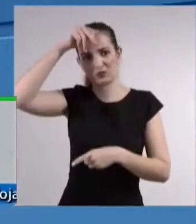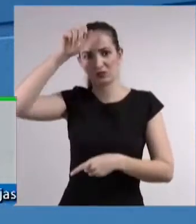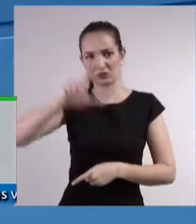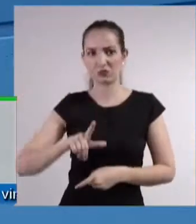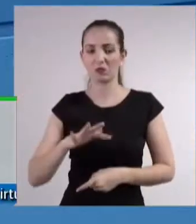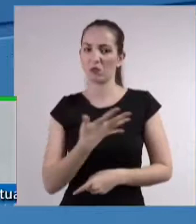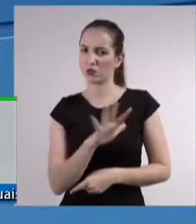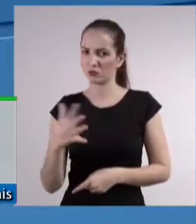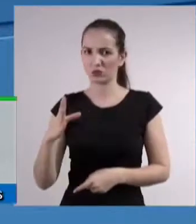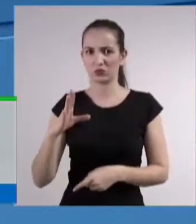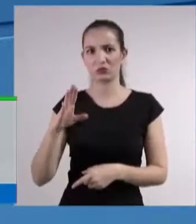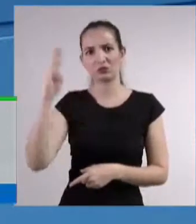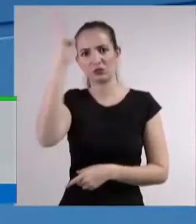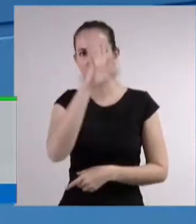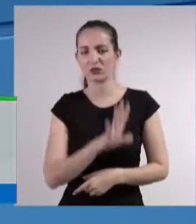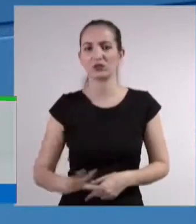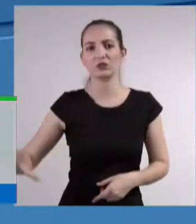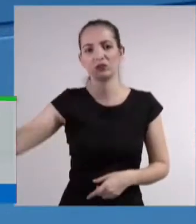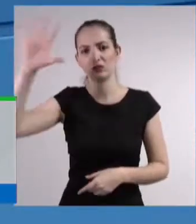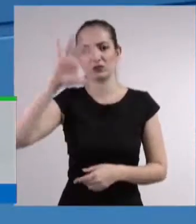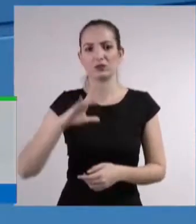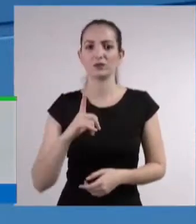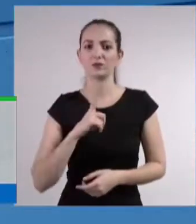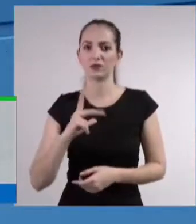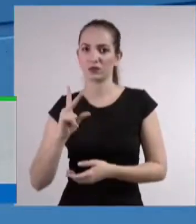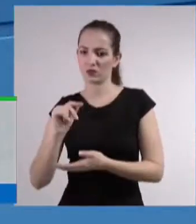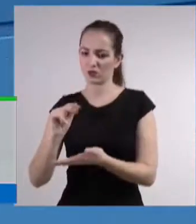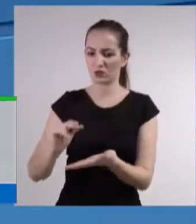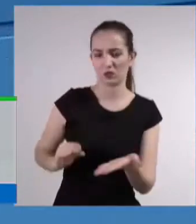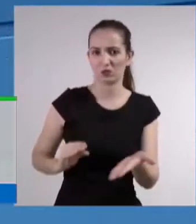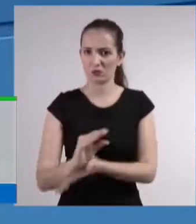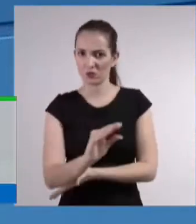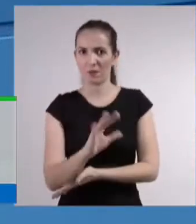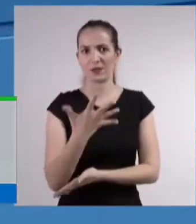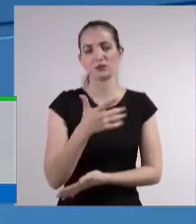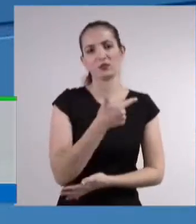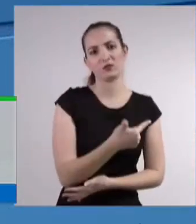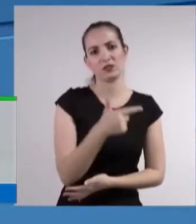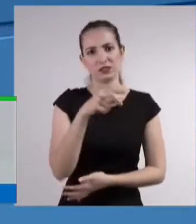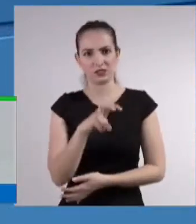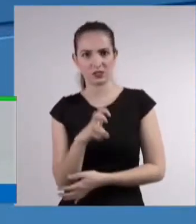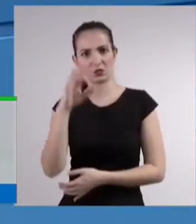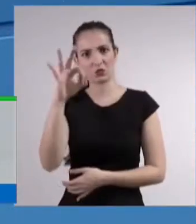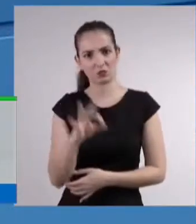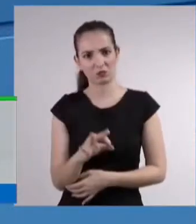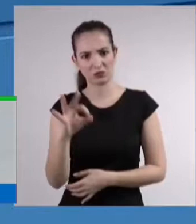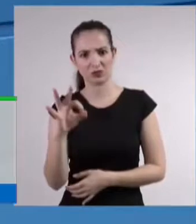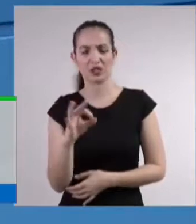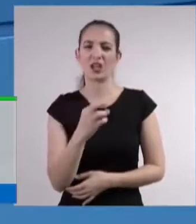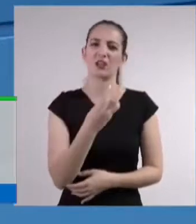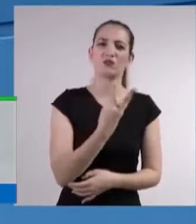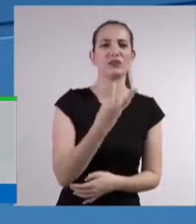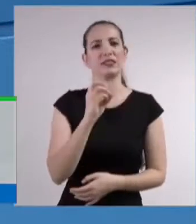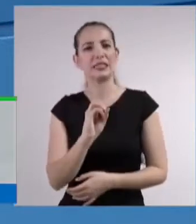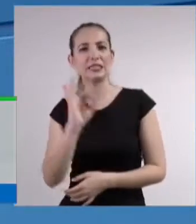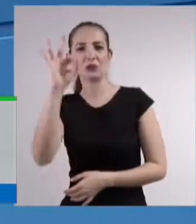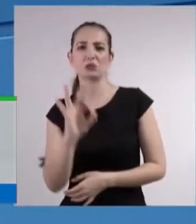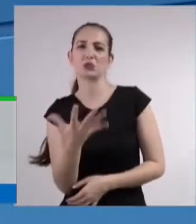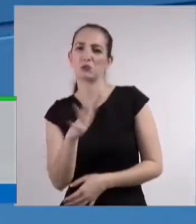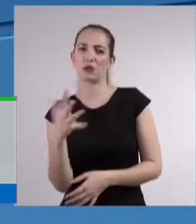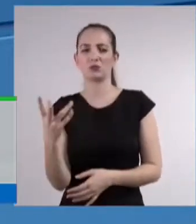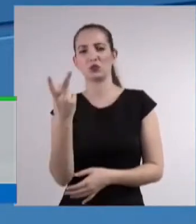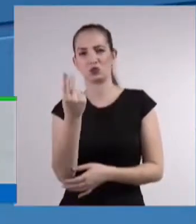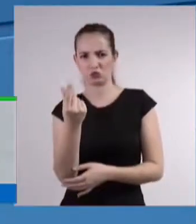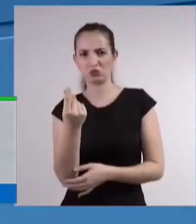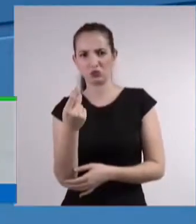uma média nacional, investem em torno de 25% a 30% das suas